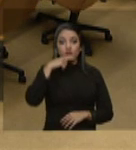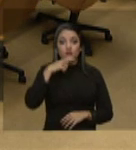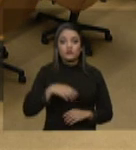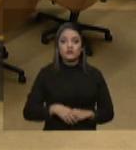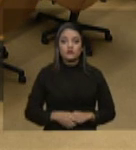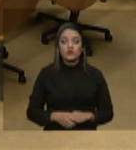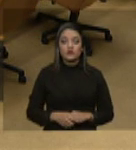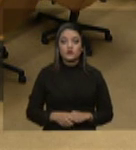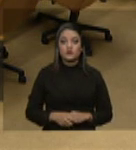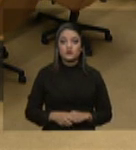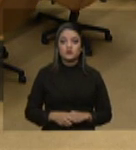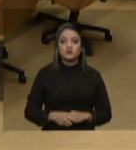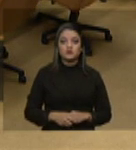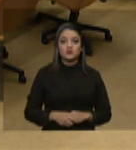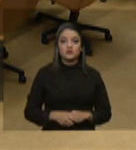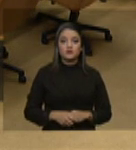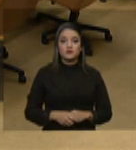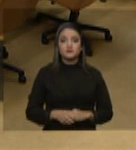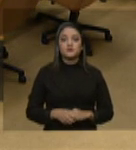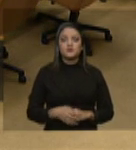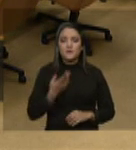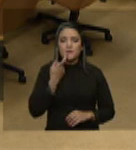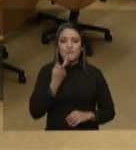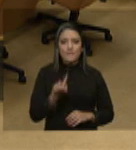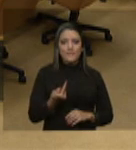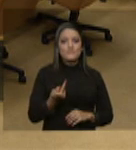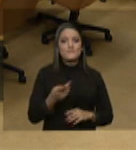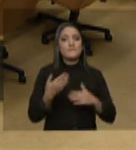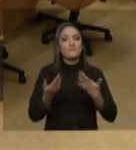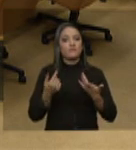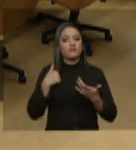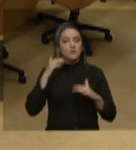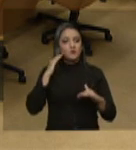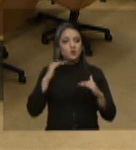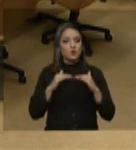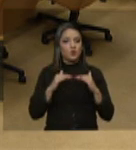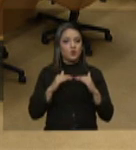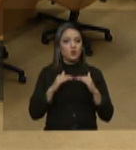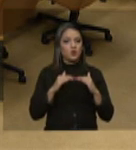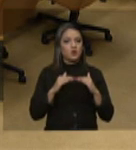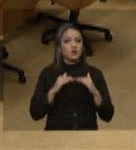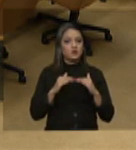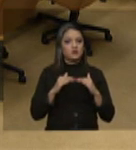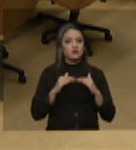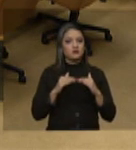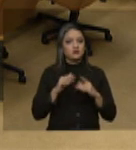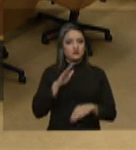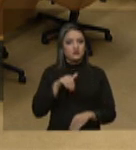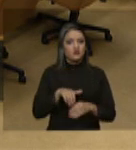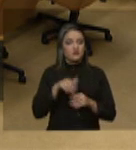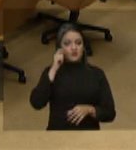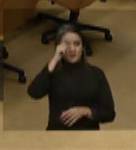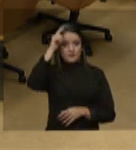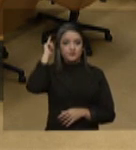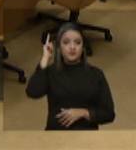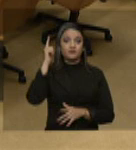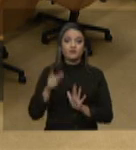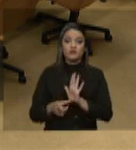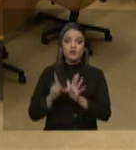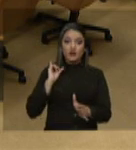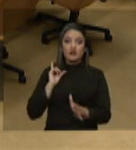de concordar com o propósito do iminente Ministro Alexandre que eu tinha trazido